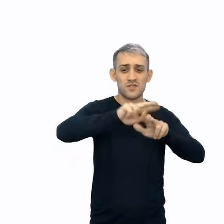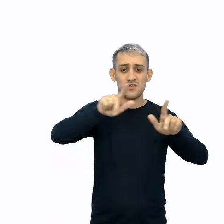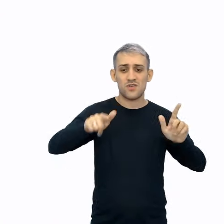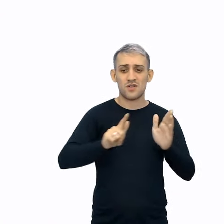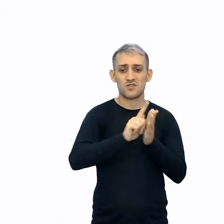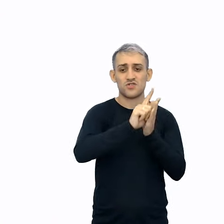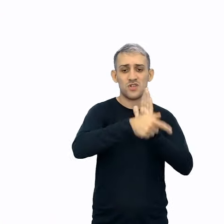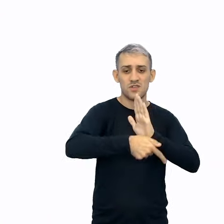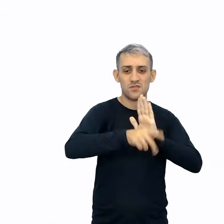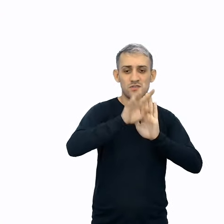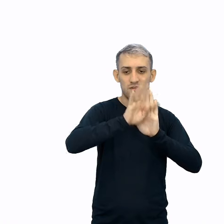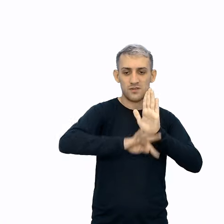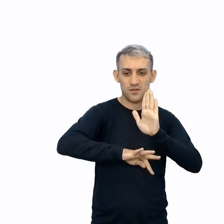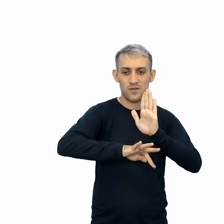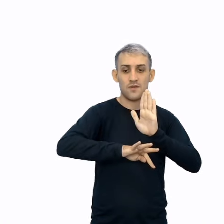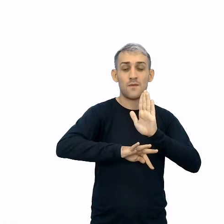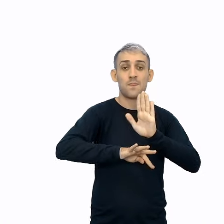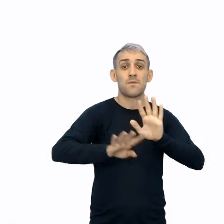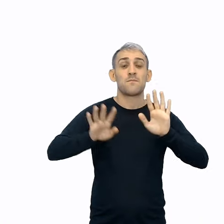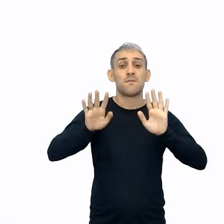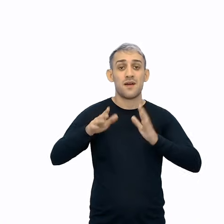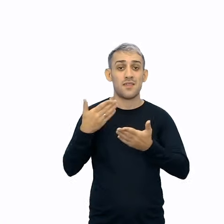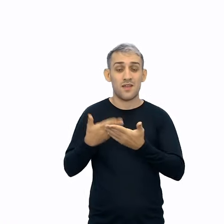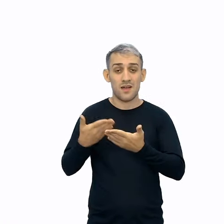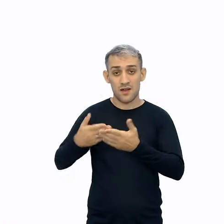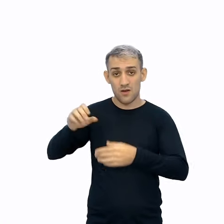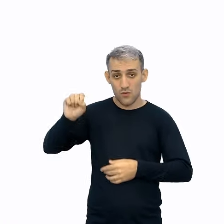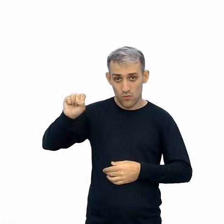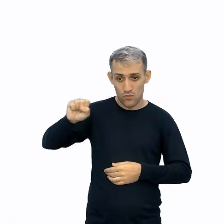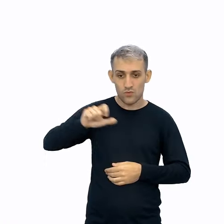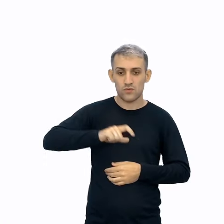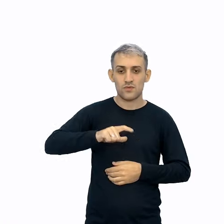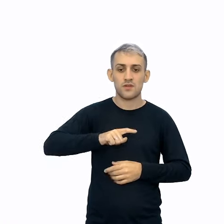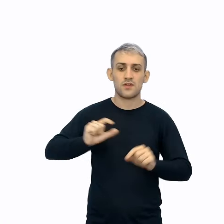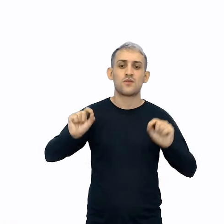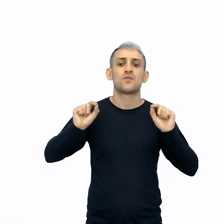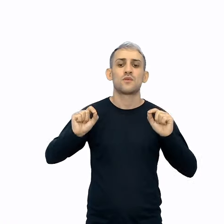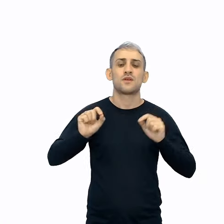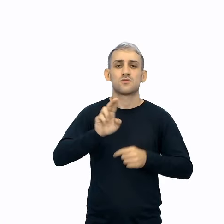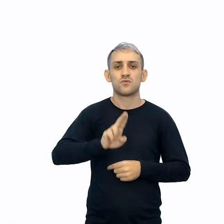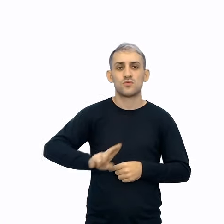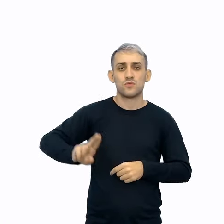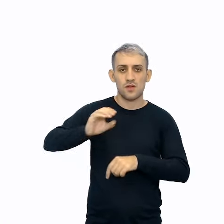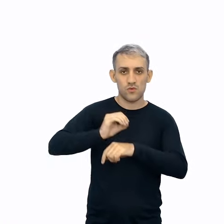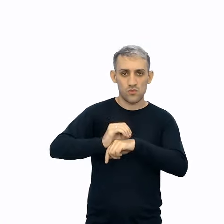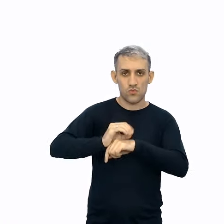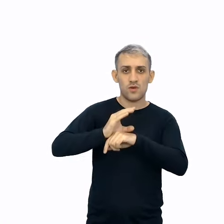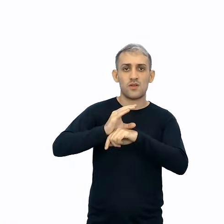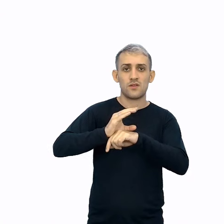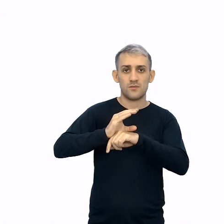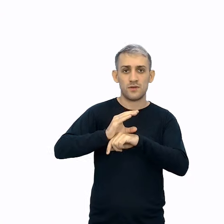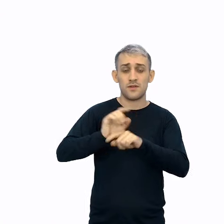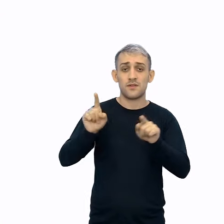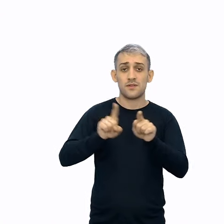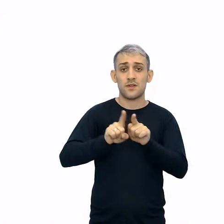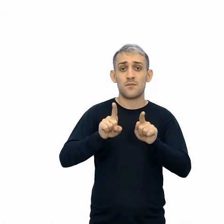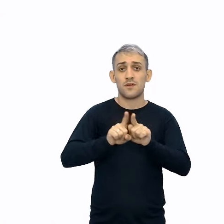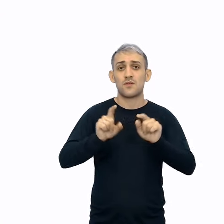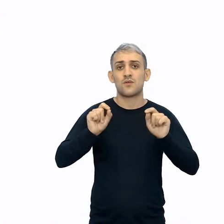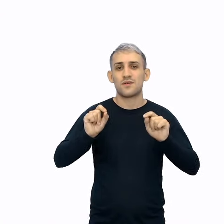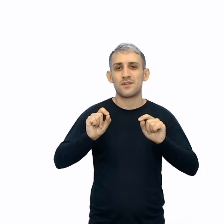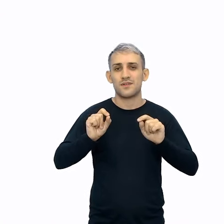textuais. Já na aula oito são utilizados os conhecimentos adquiridos